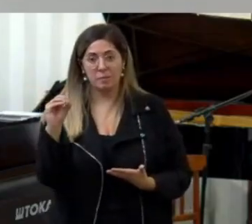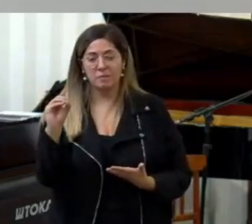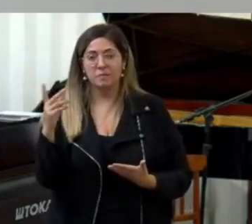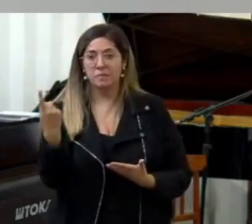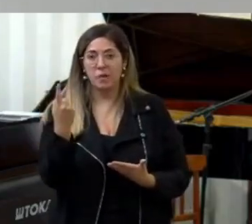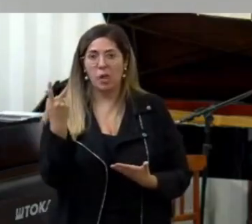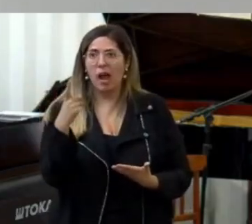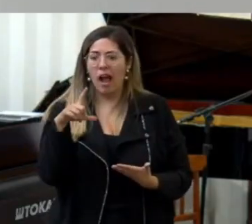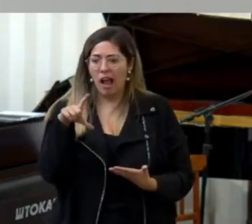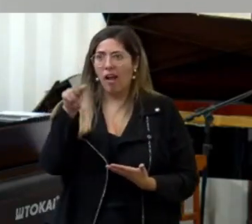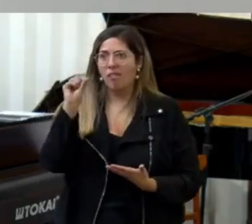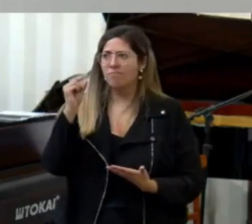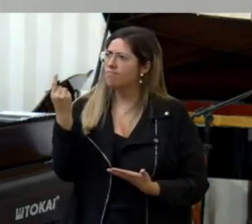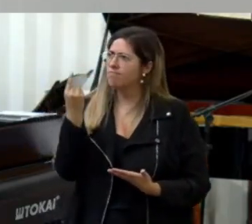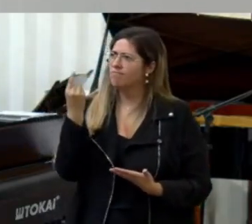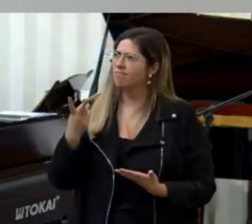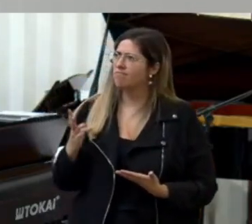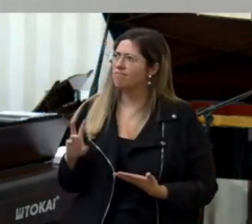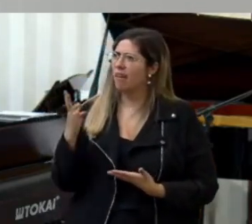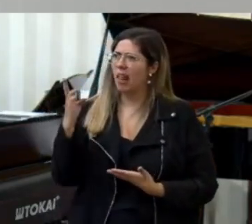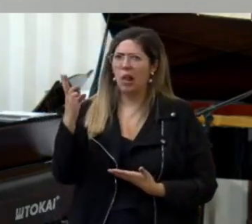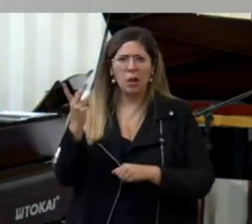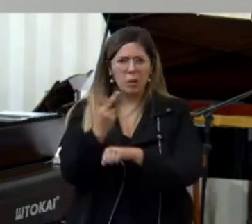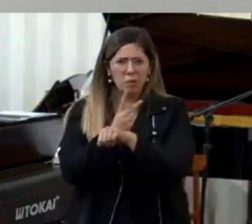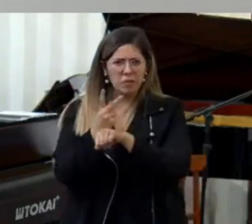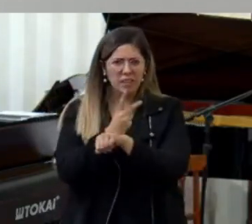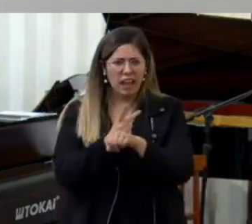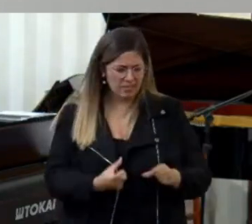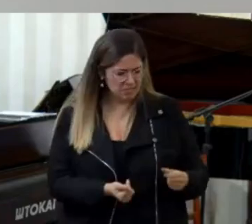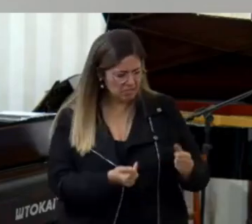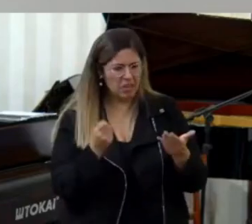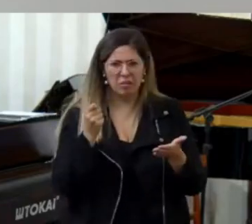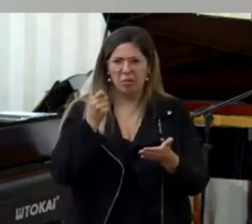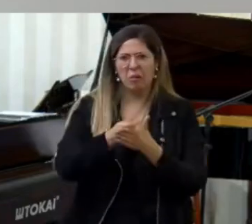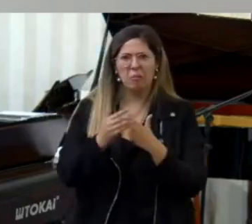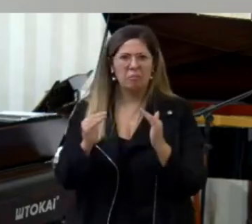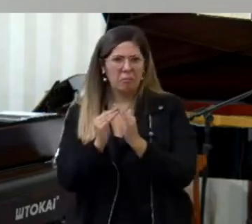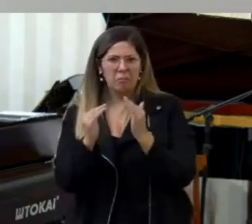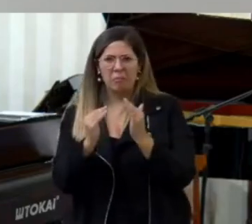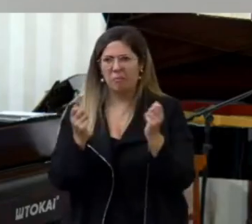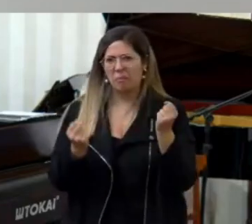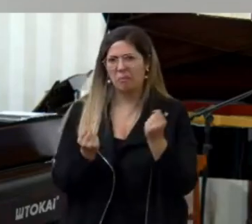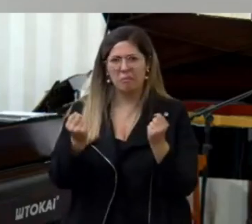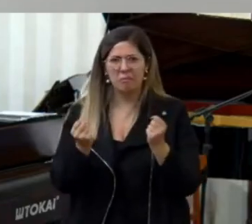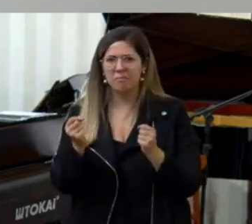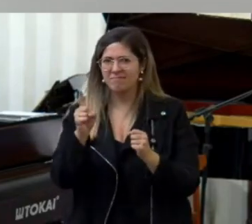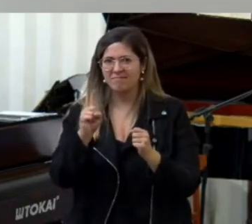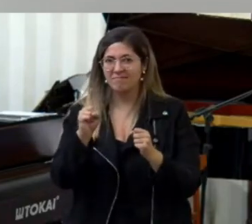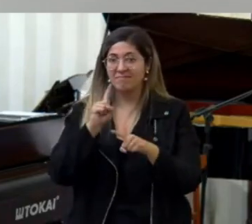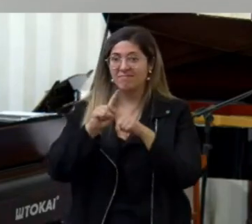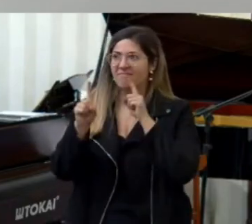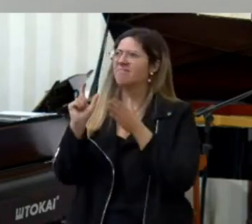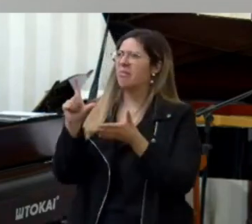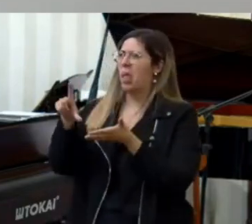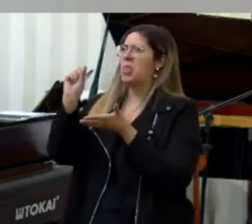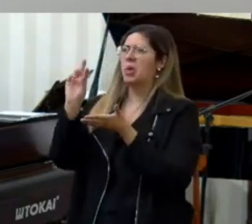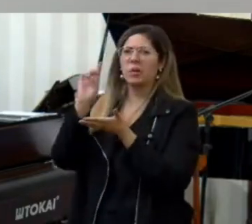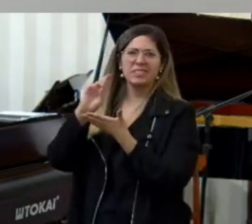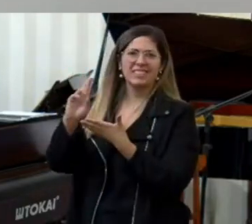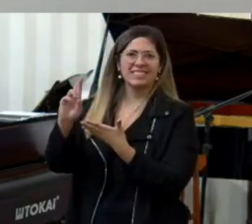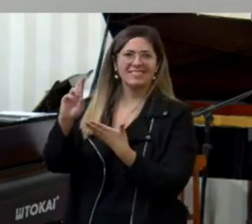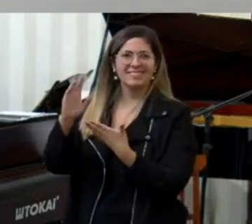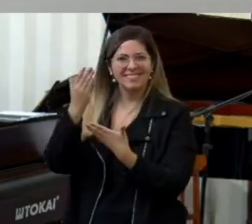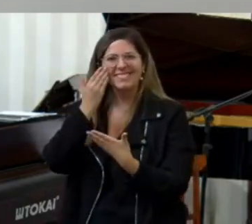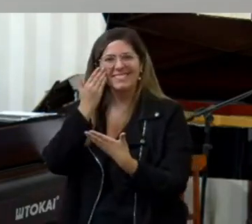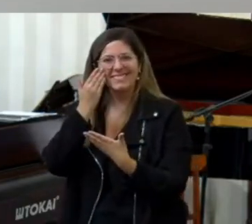o único bem real e desejável de alguém. É ali que começa a piedade. Antes disso, são